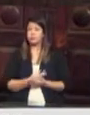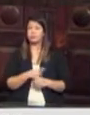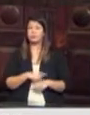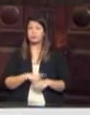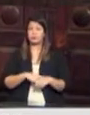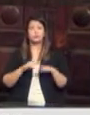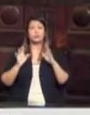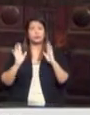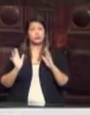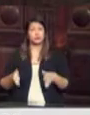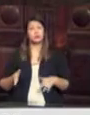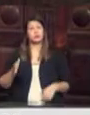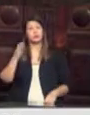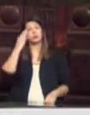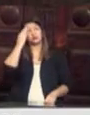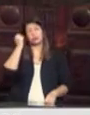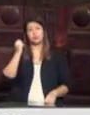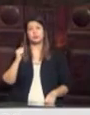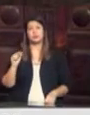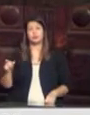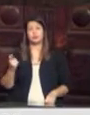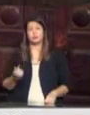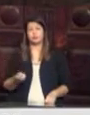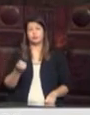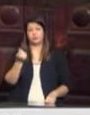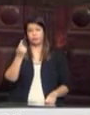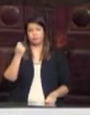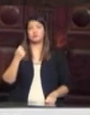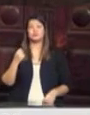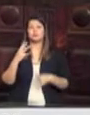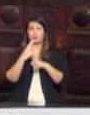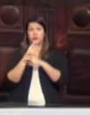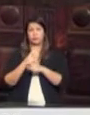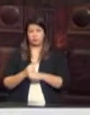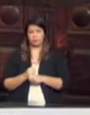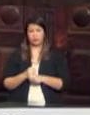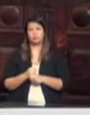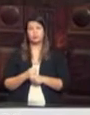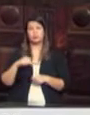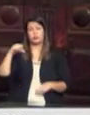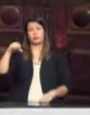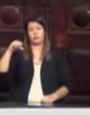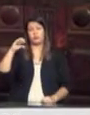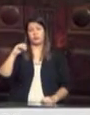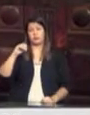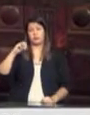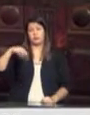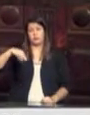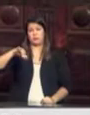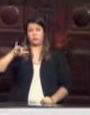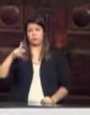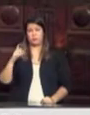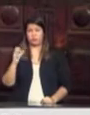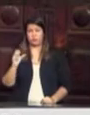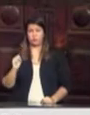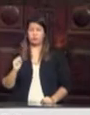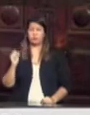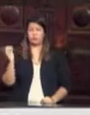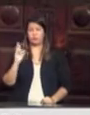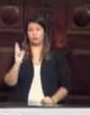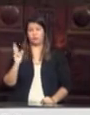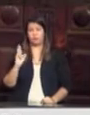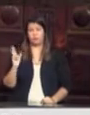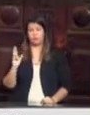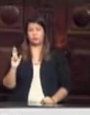já sabíamos que o volume de dinheiro montava a 90 milhões de reais. Está aqui a